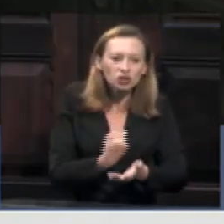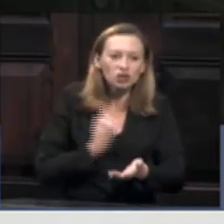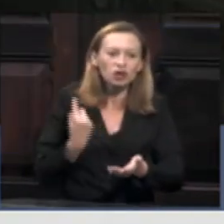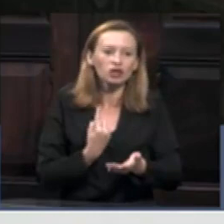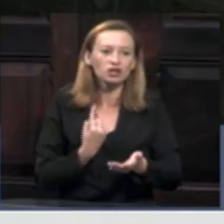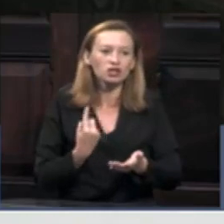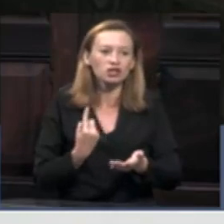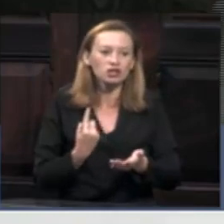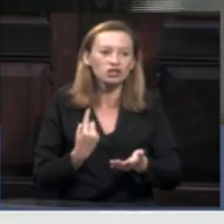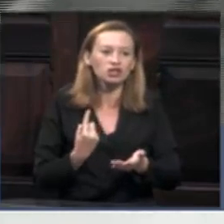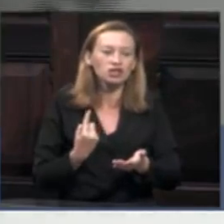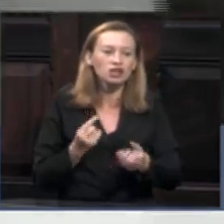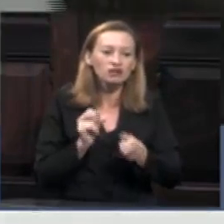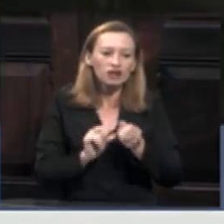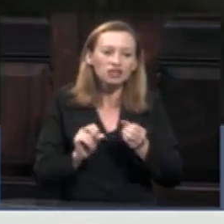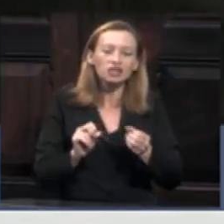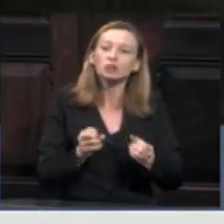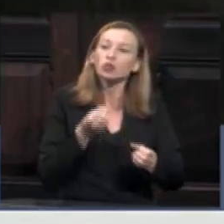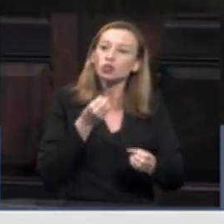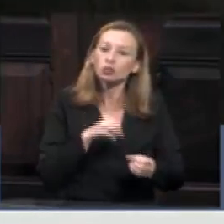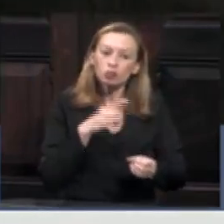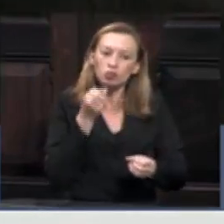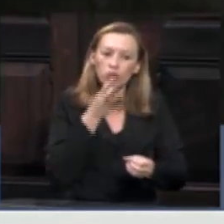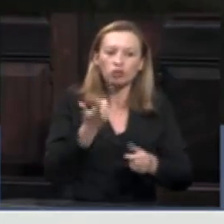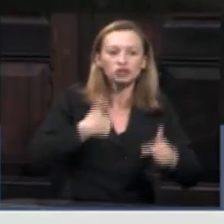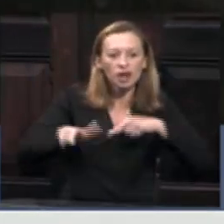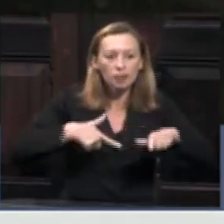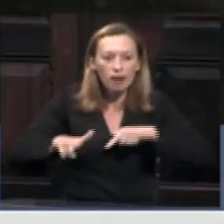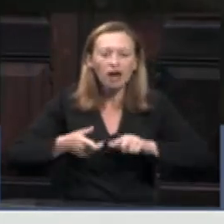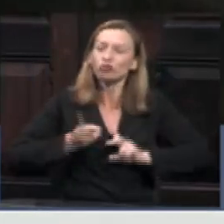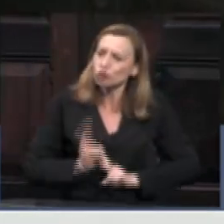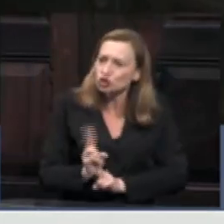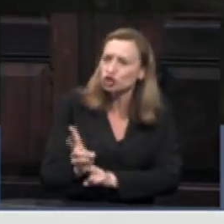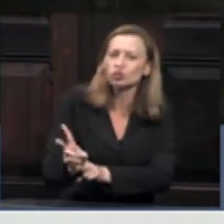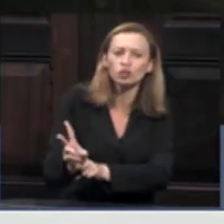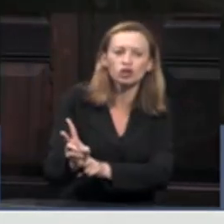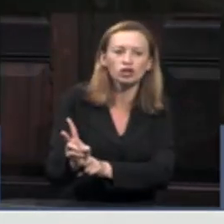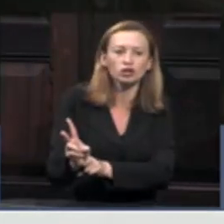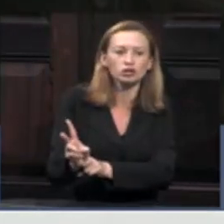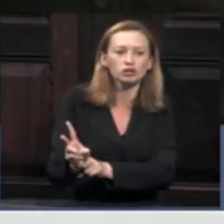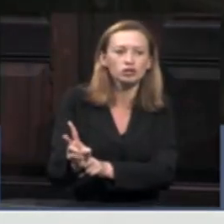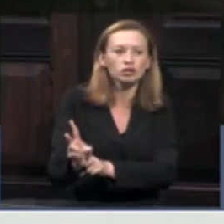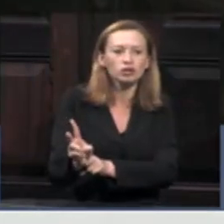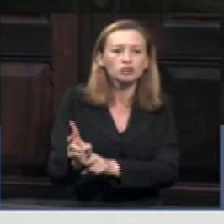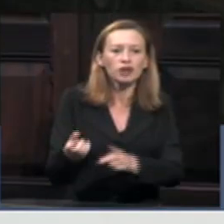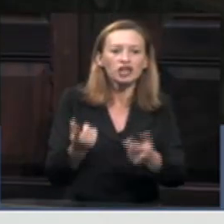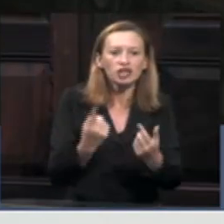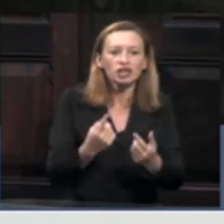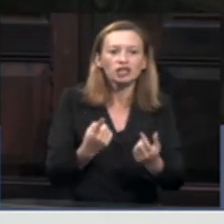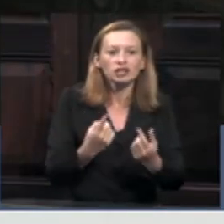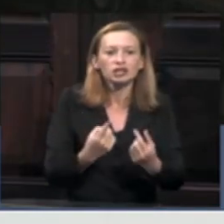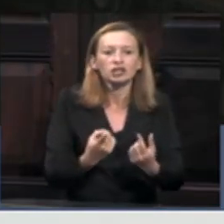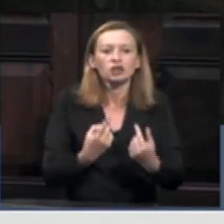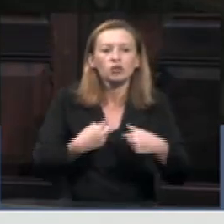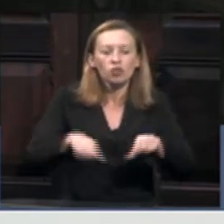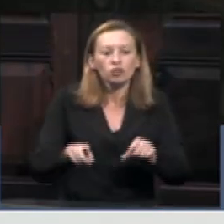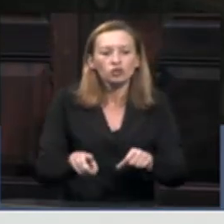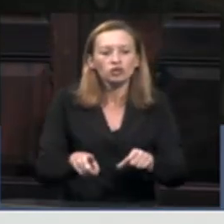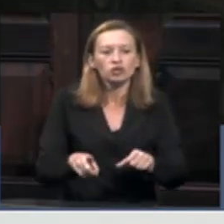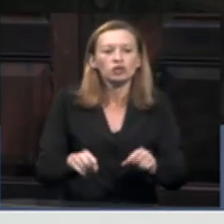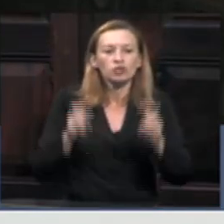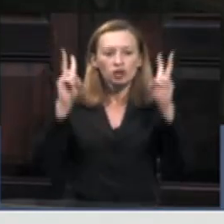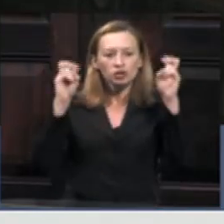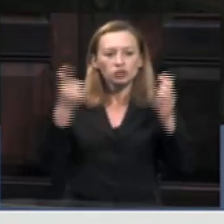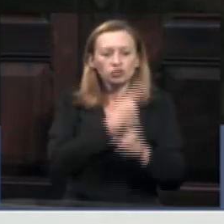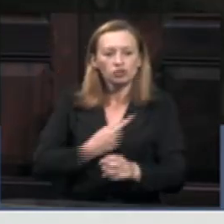a pauta e possa continuar aqui votando os vetos do governador Pezão. Então, senhor